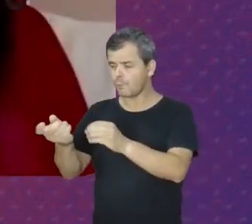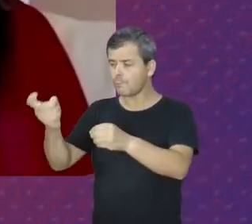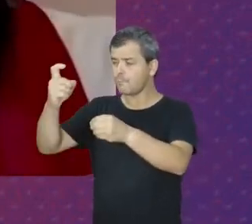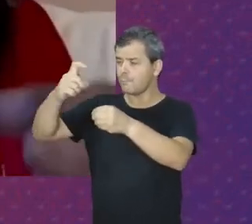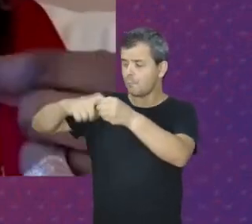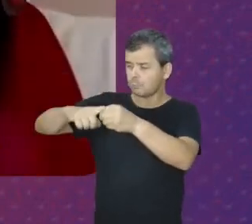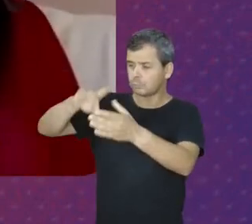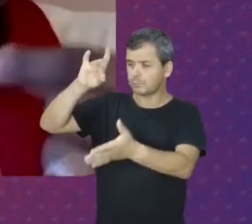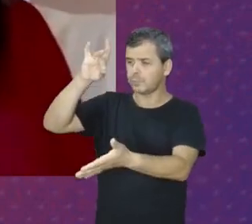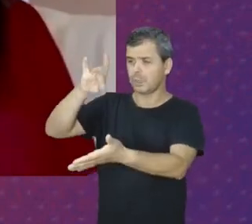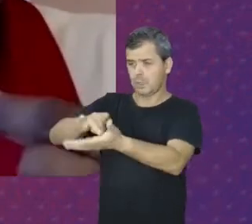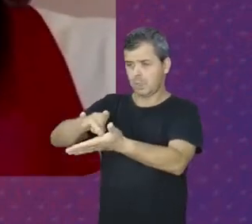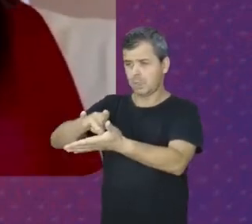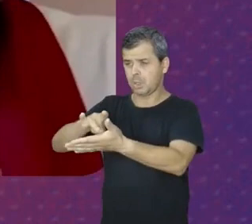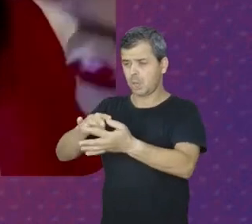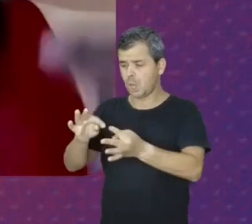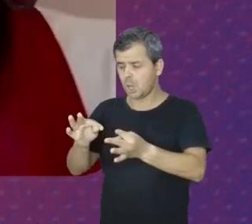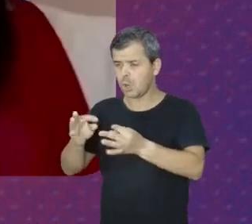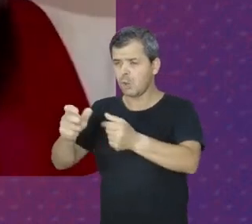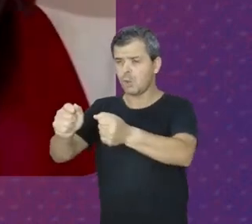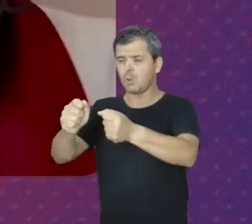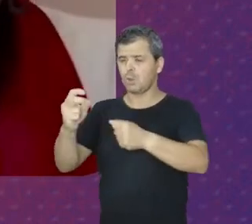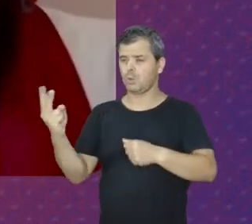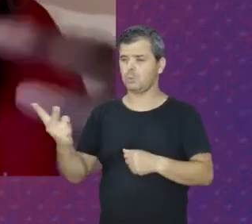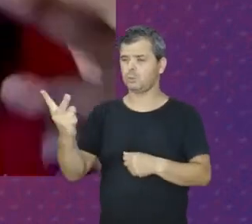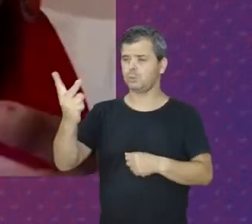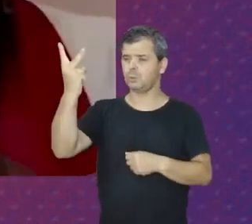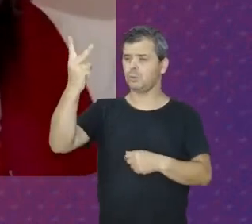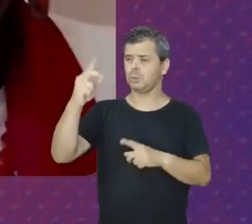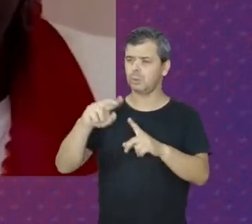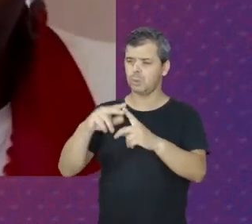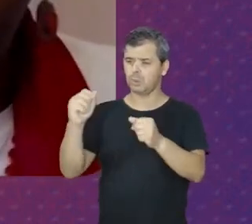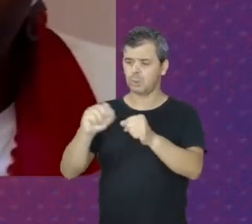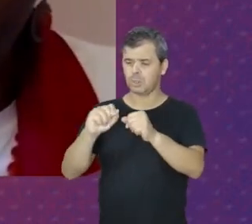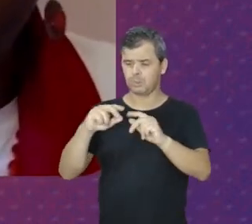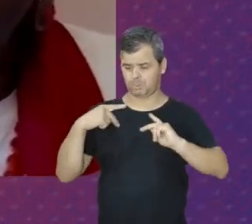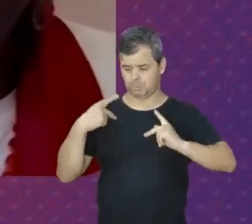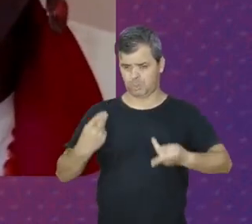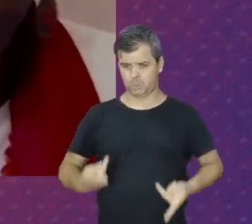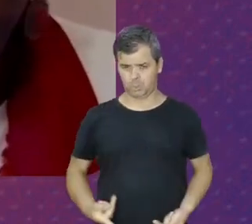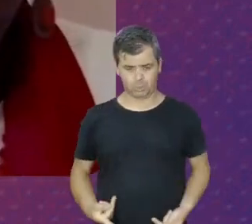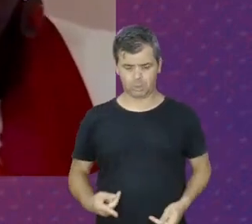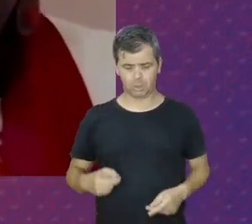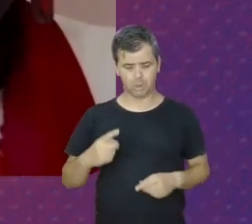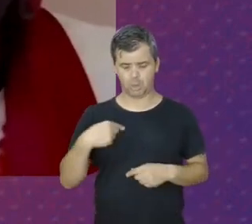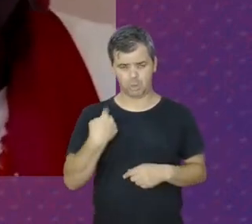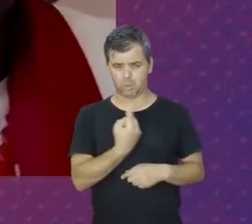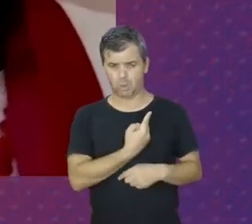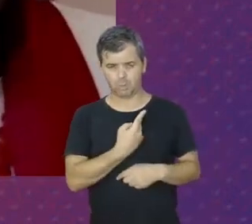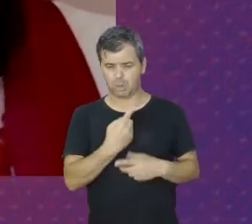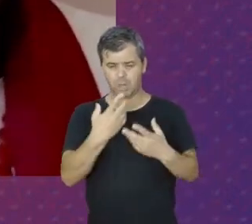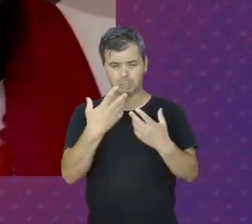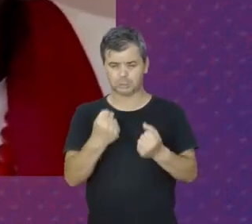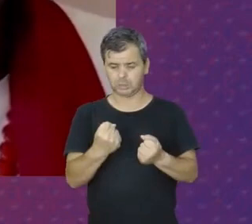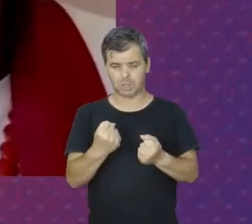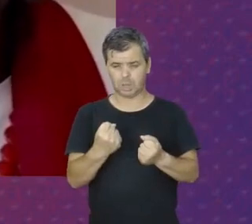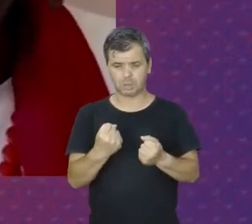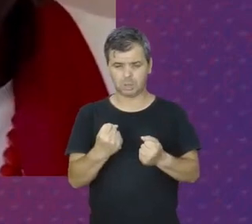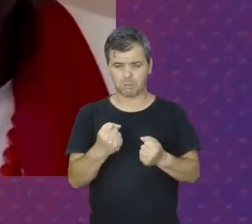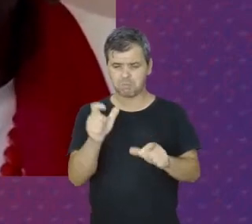fato, toda a possibilidade de valorização do ser humano. Nós não podemos deixar que